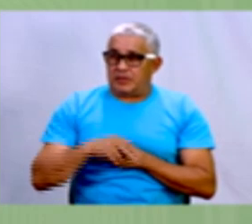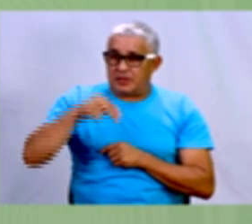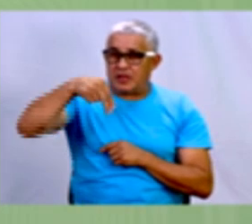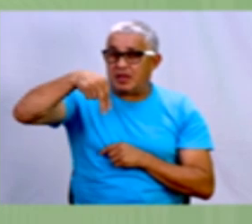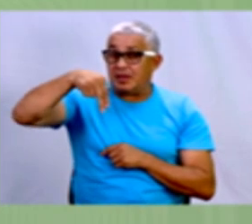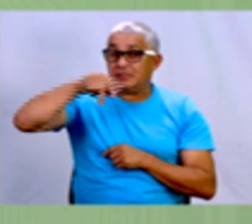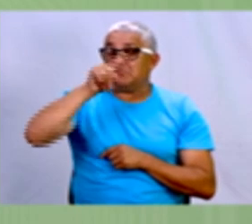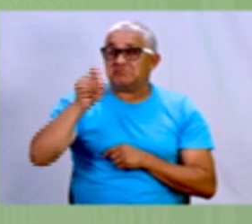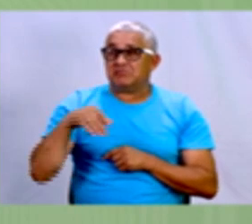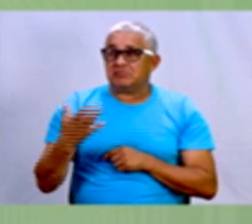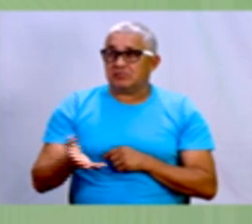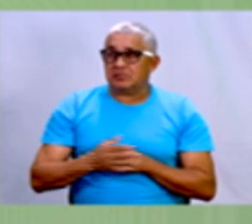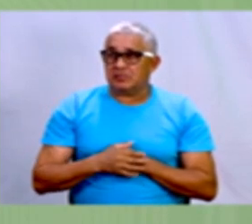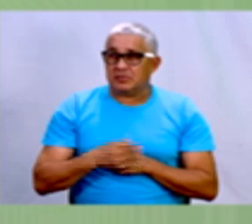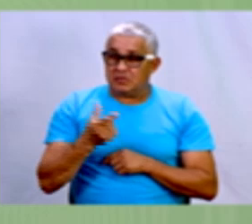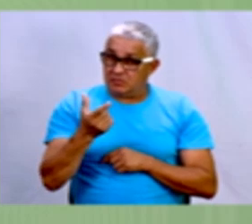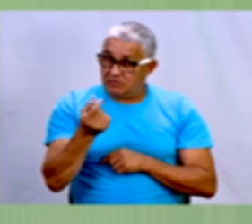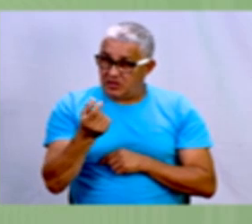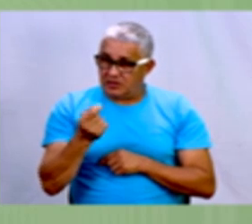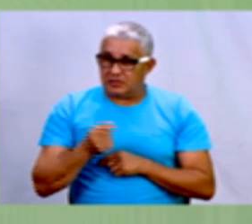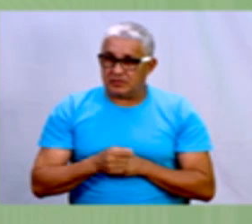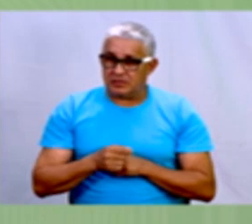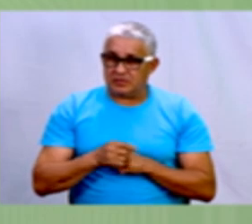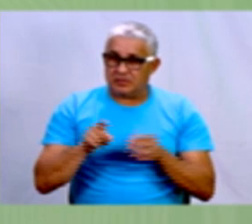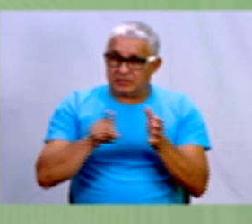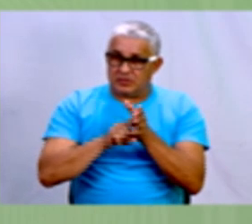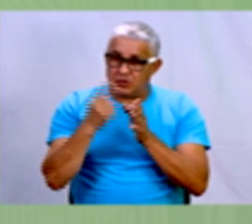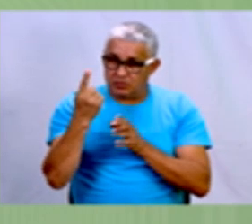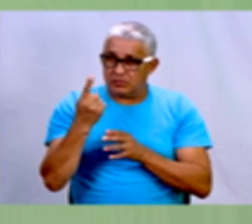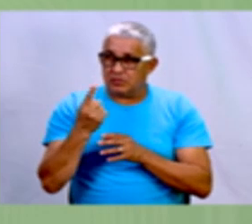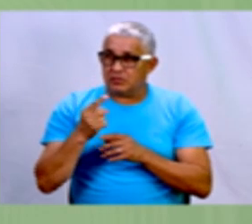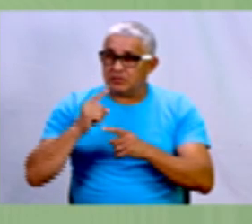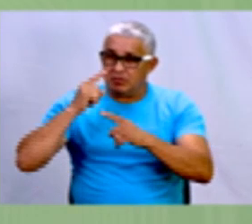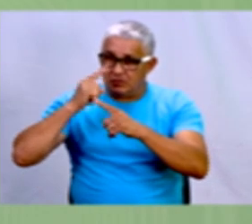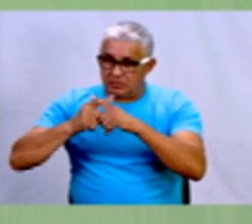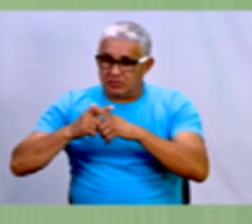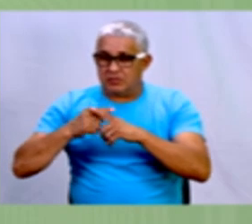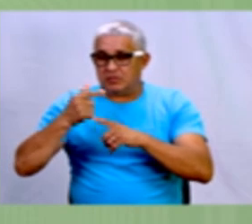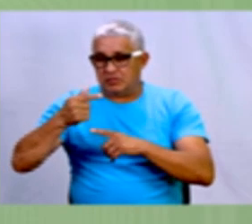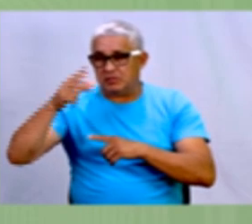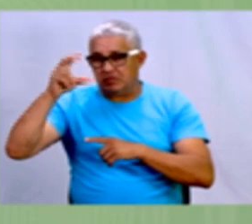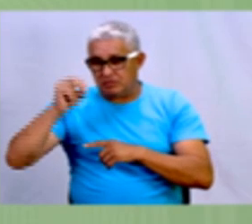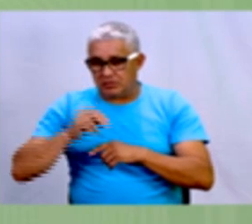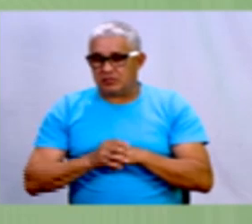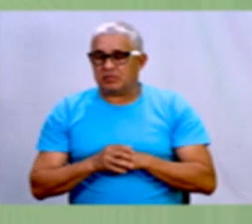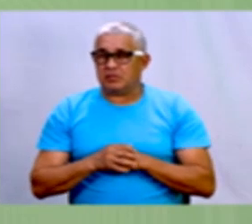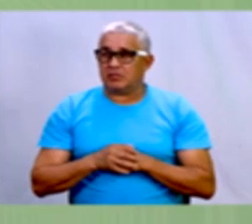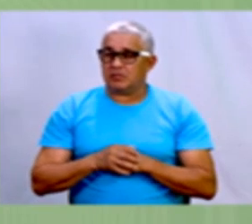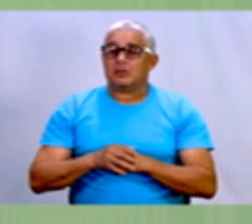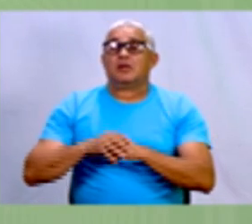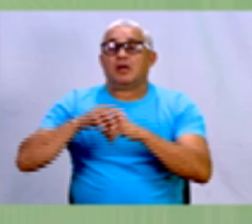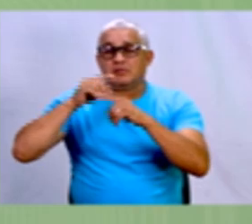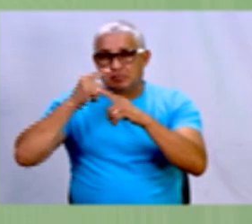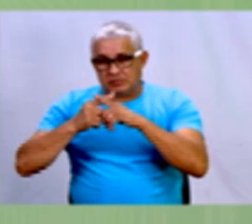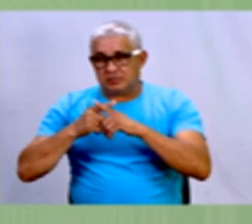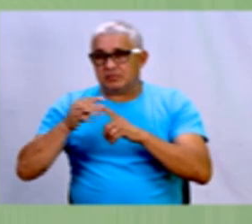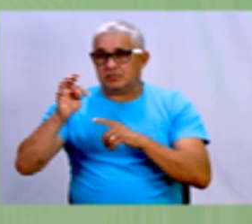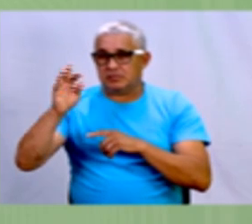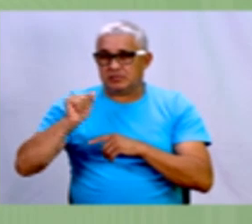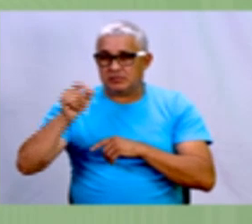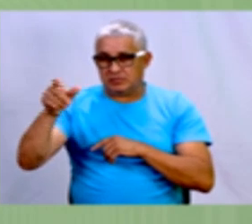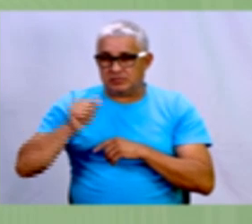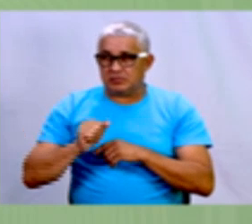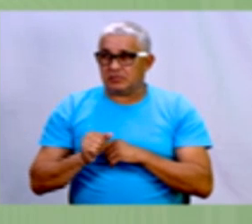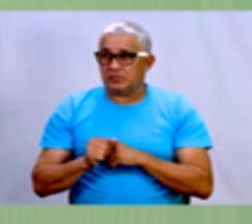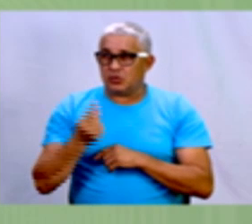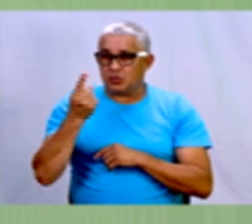está perguntando? É o 20, menos 1. Vezes a amortização de novo, 750. E vezes a taxa.